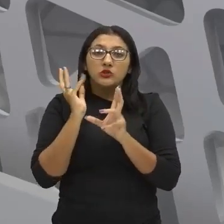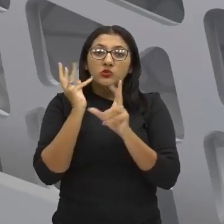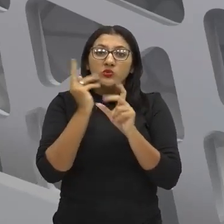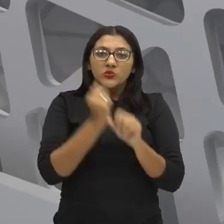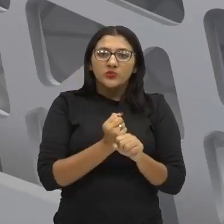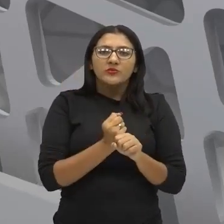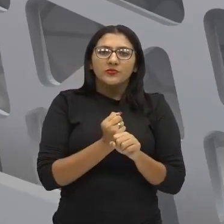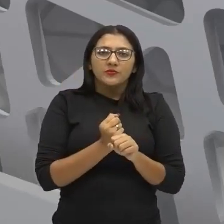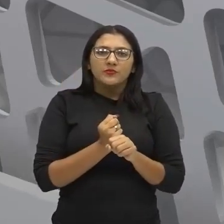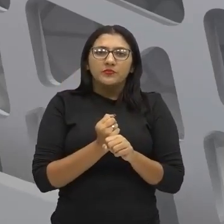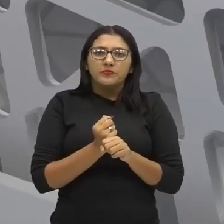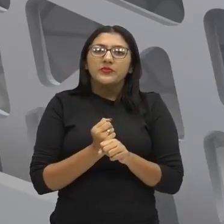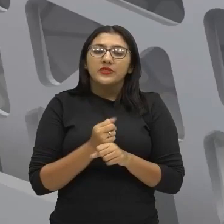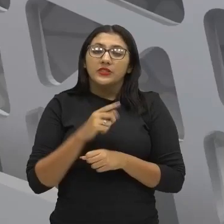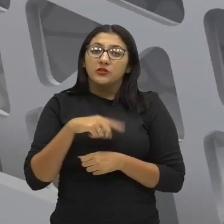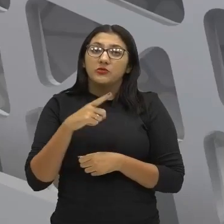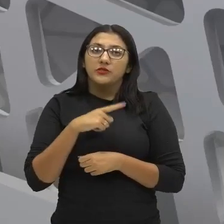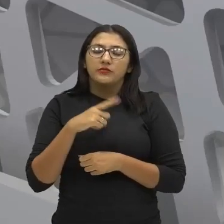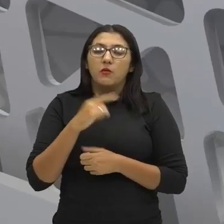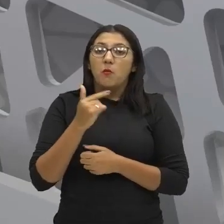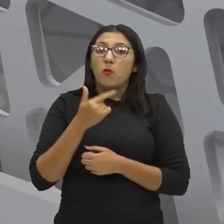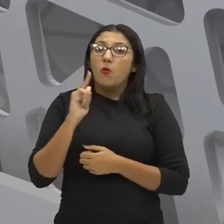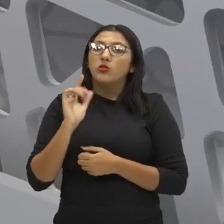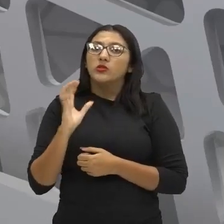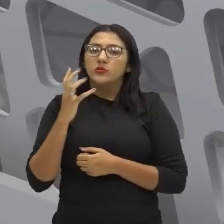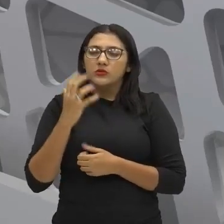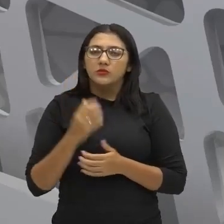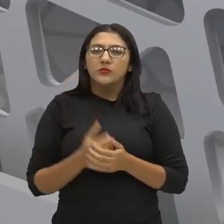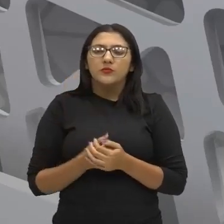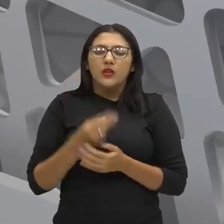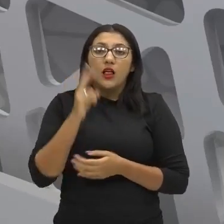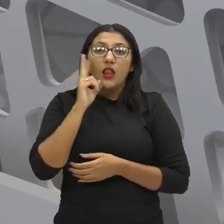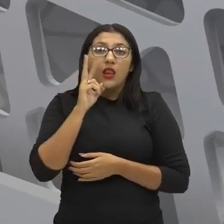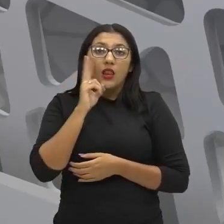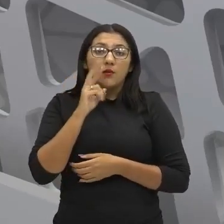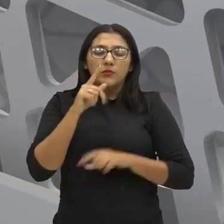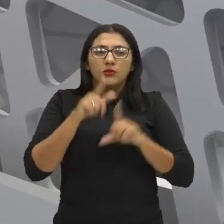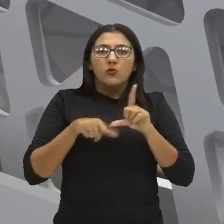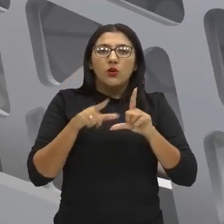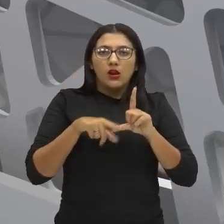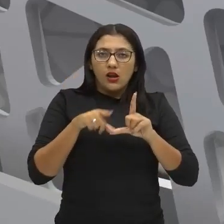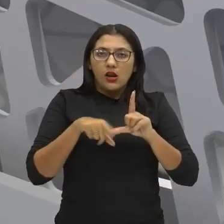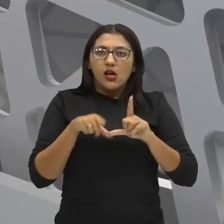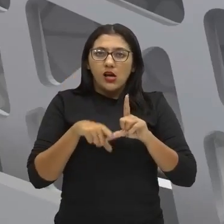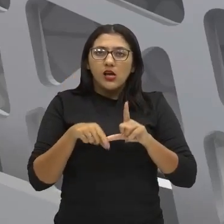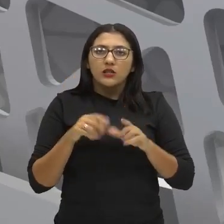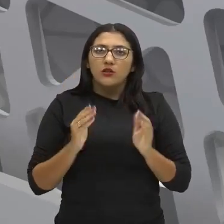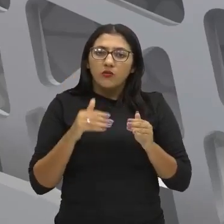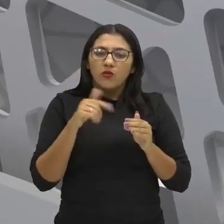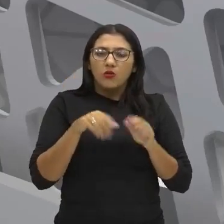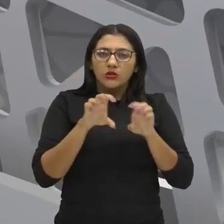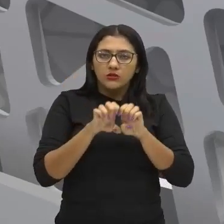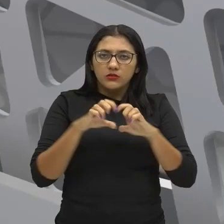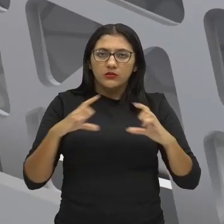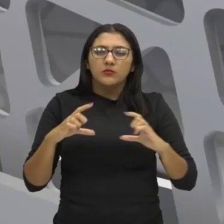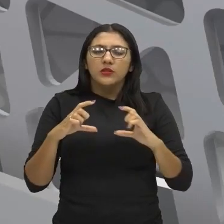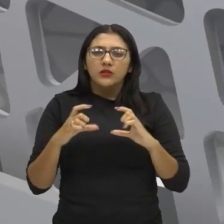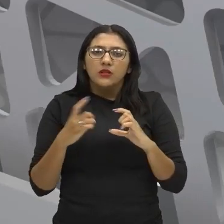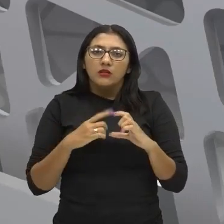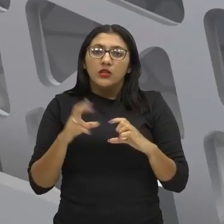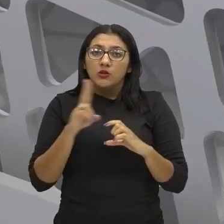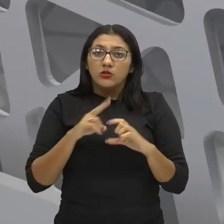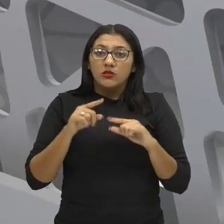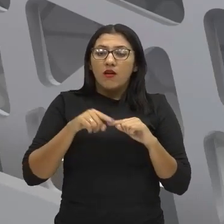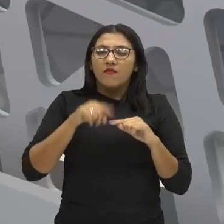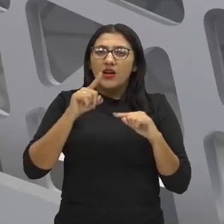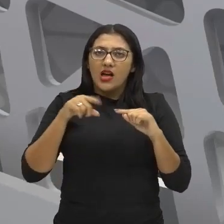Opa, isso daí é uma outra situação. Lembrando que as letras na expressão são as